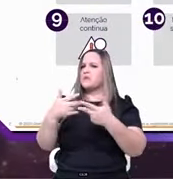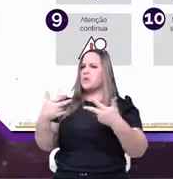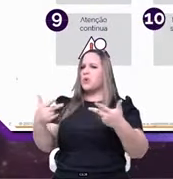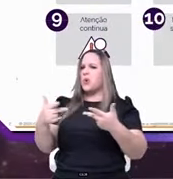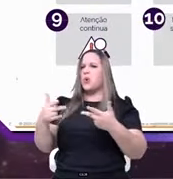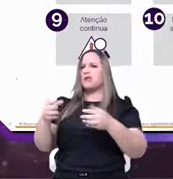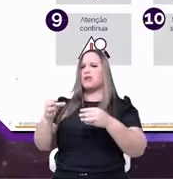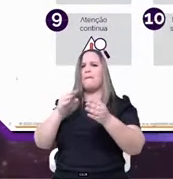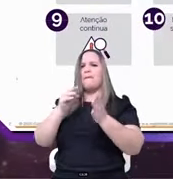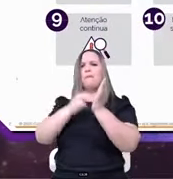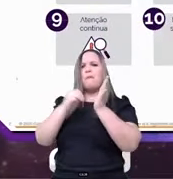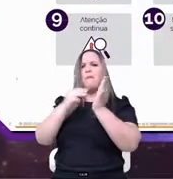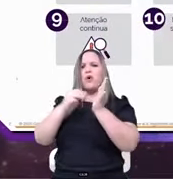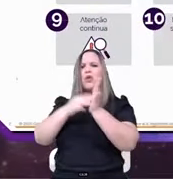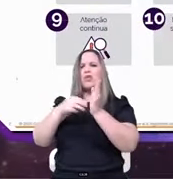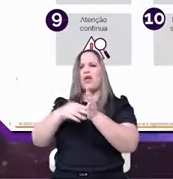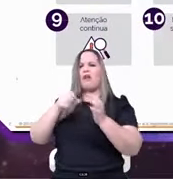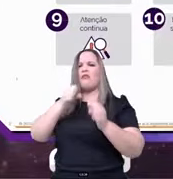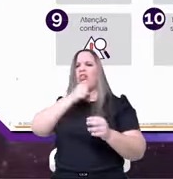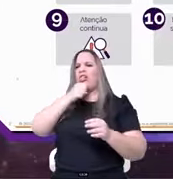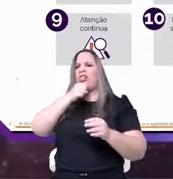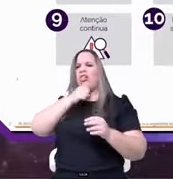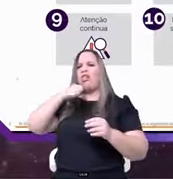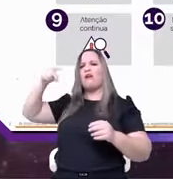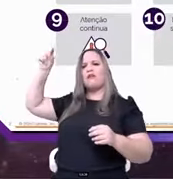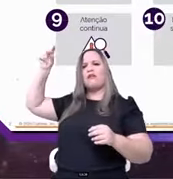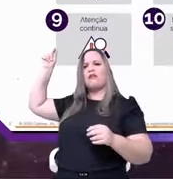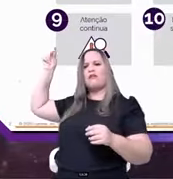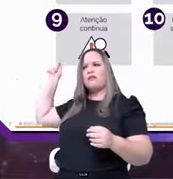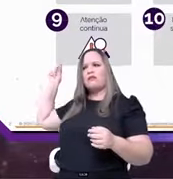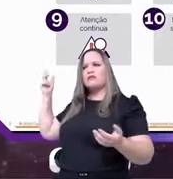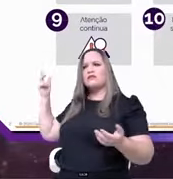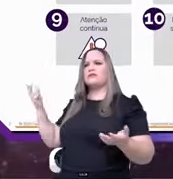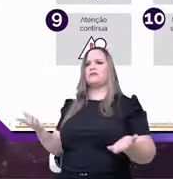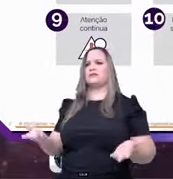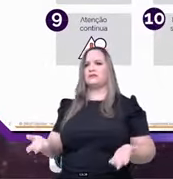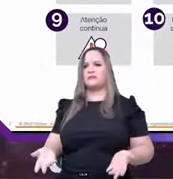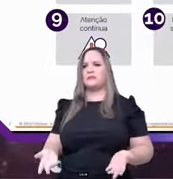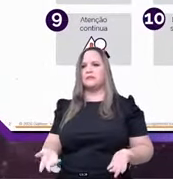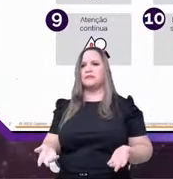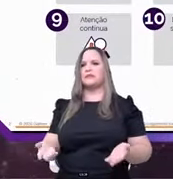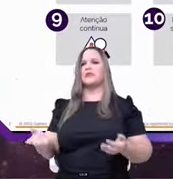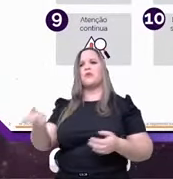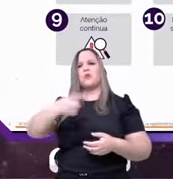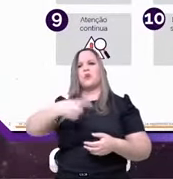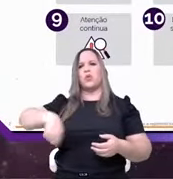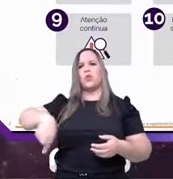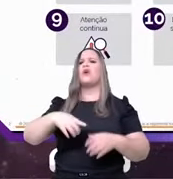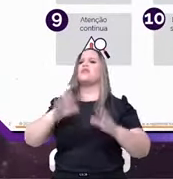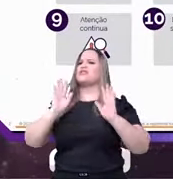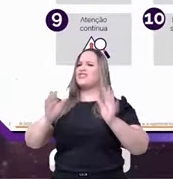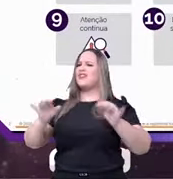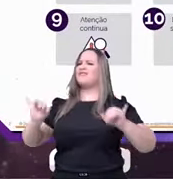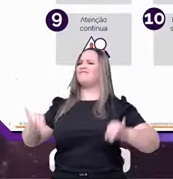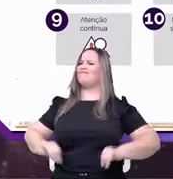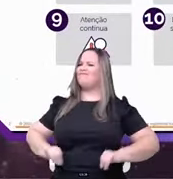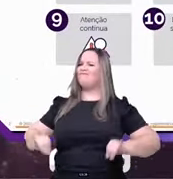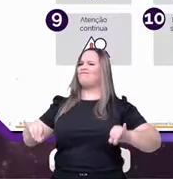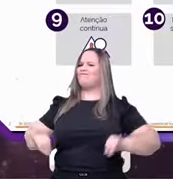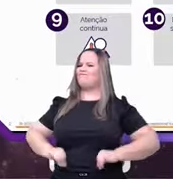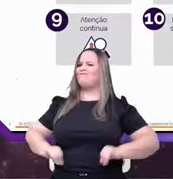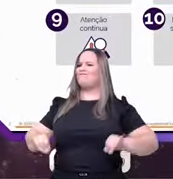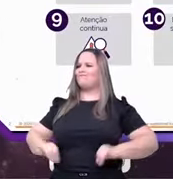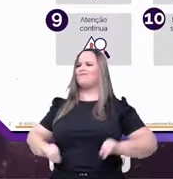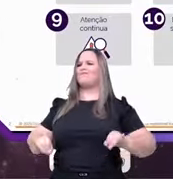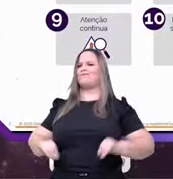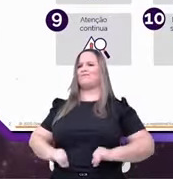tradicional. Eu empacoto uma coisa e eu entrego daqui a um ano. Quantos de nós já sofremos esse caso? As